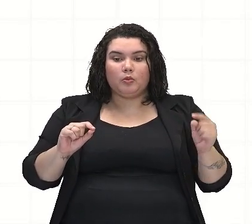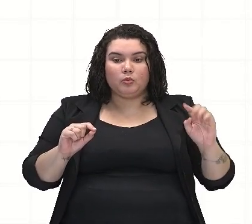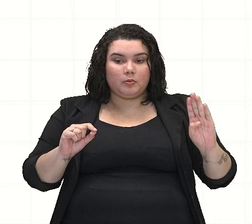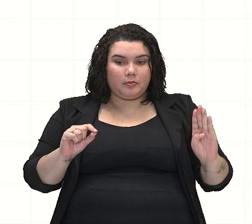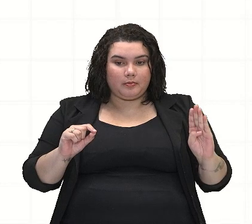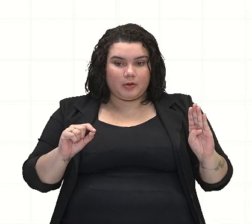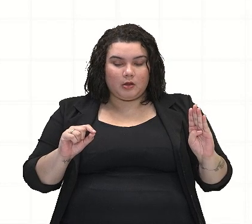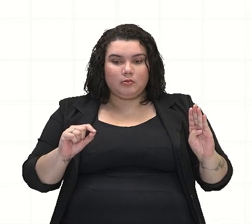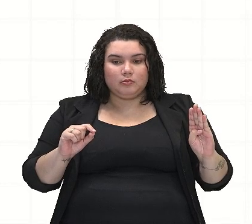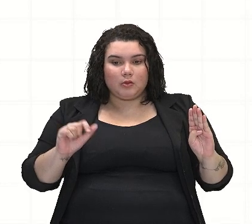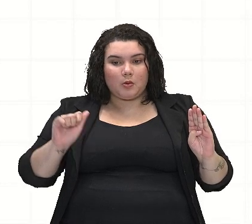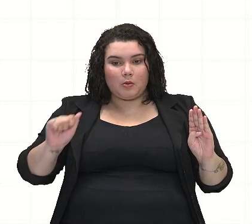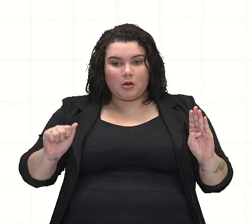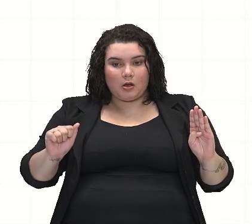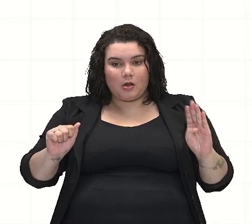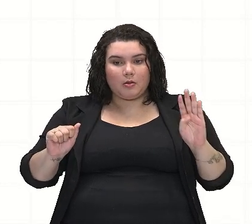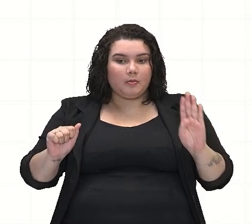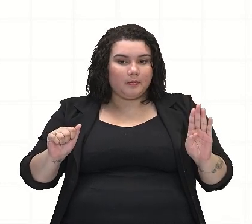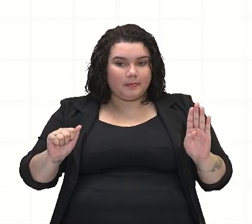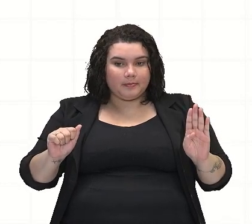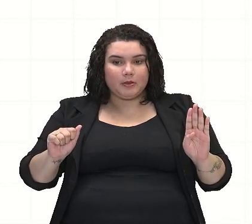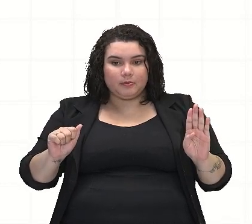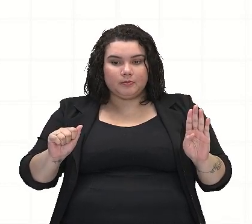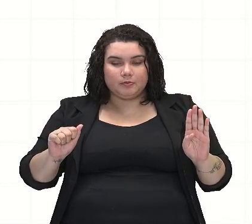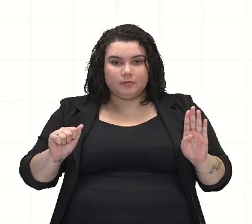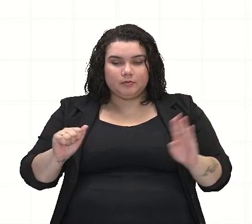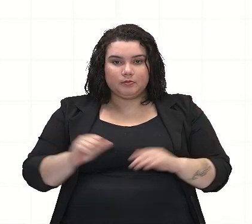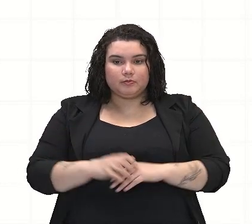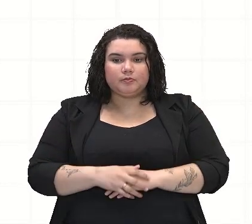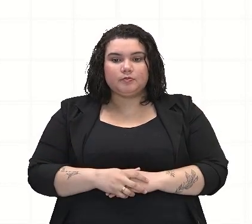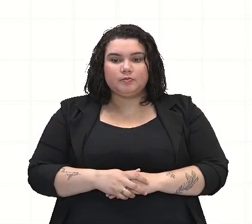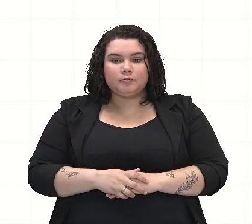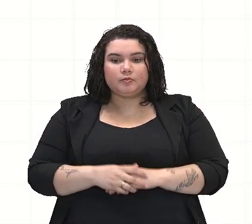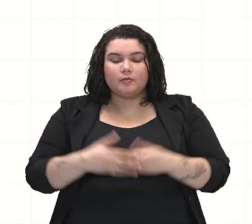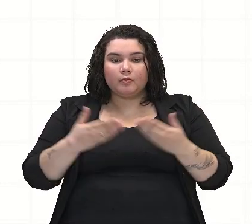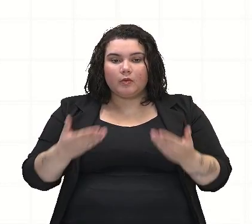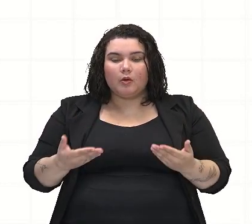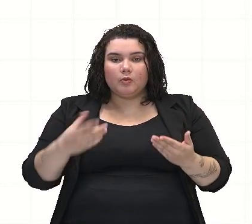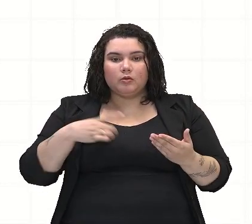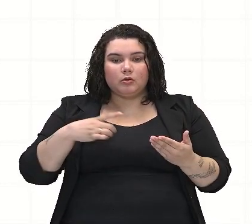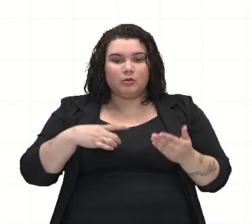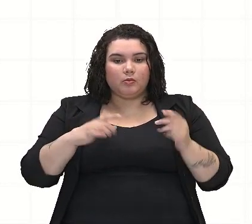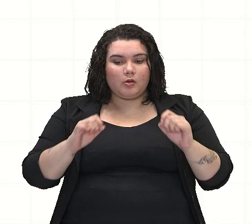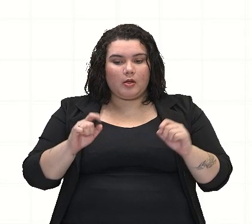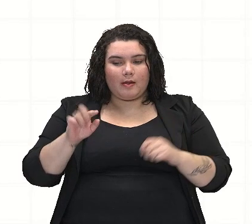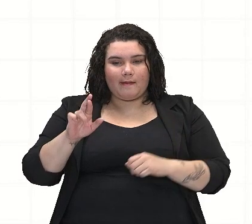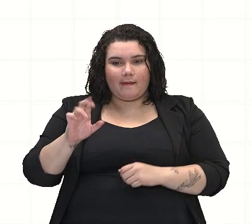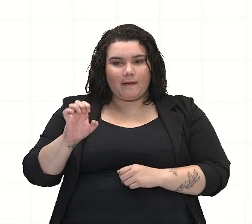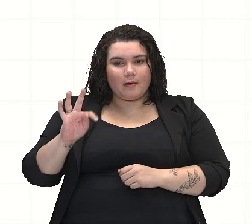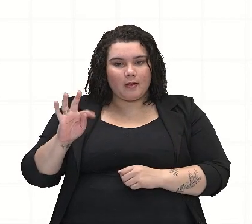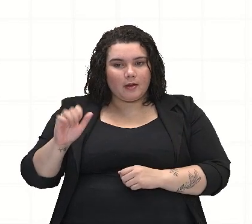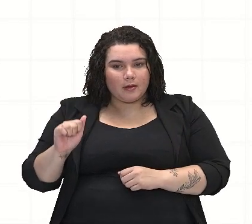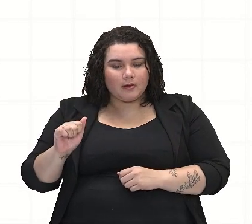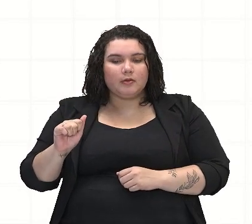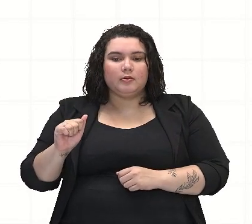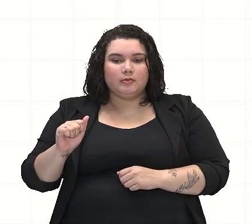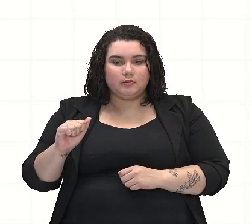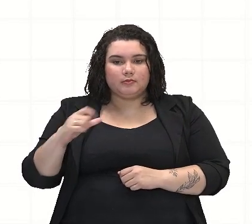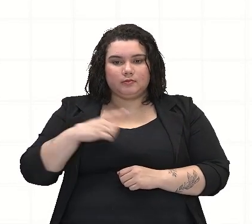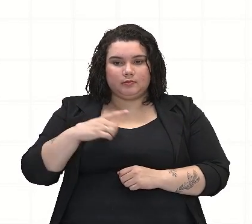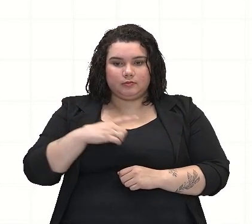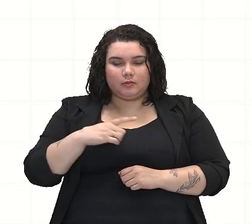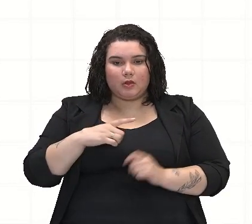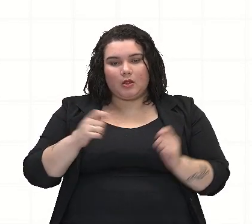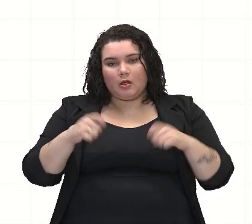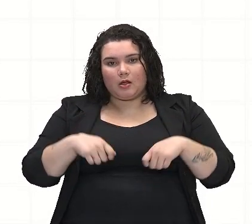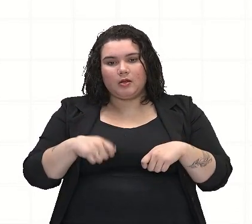B. Tá? Então, quando eu falo em um segmento de reta, nós temos aqui um segmento. E eu